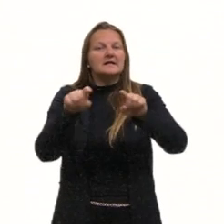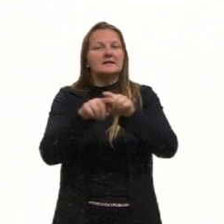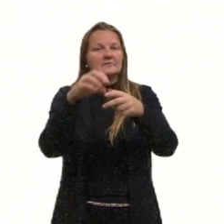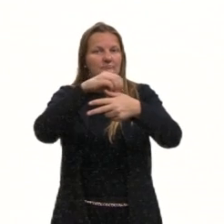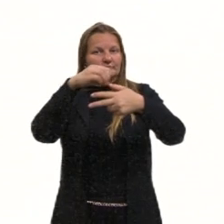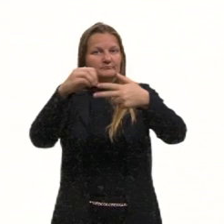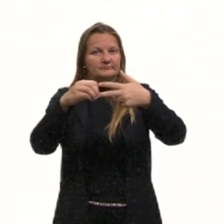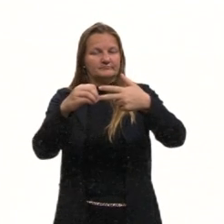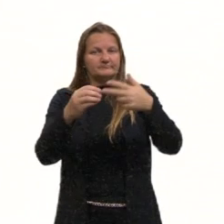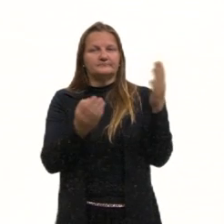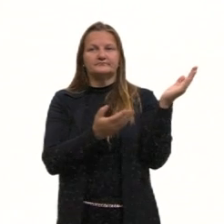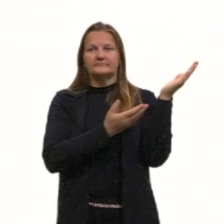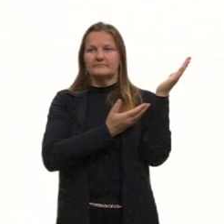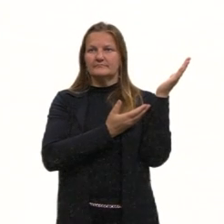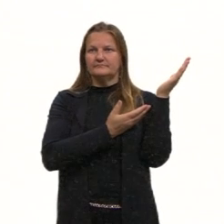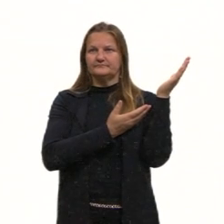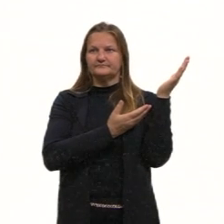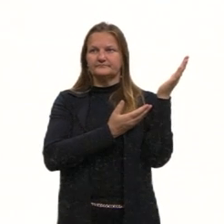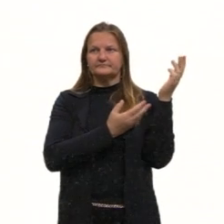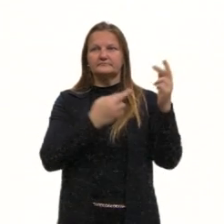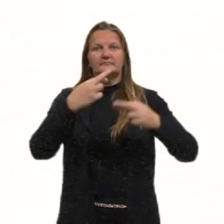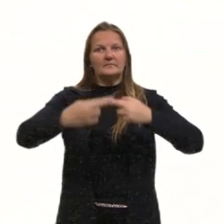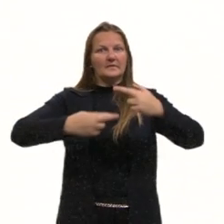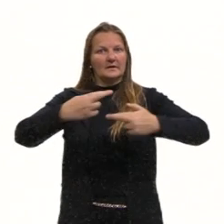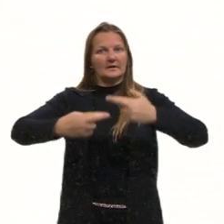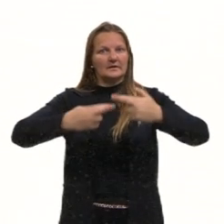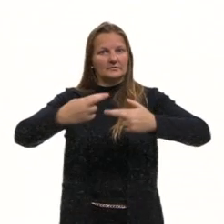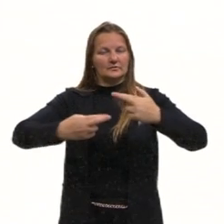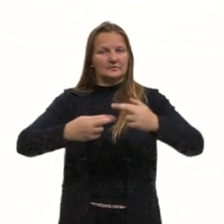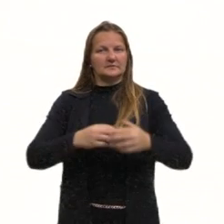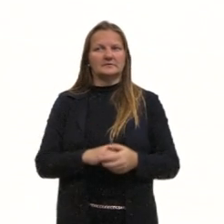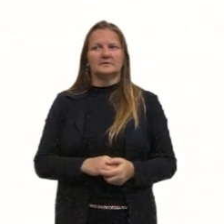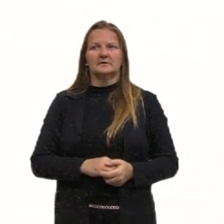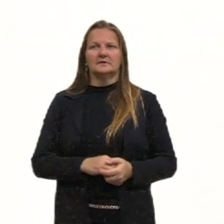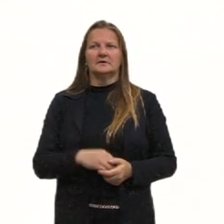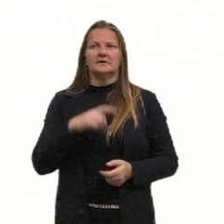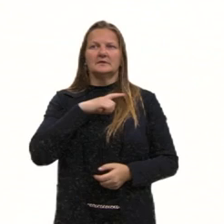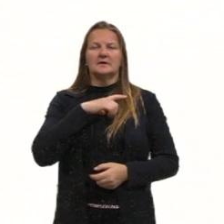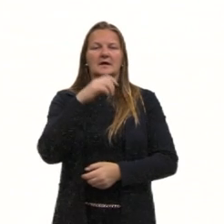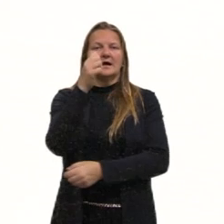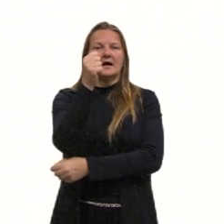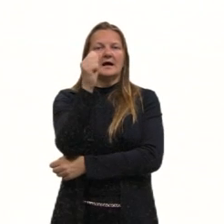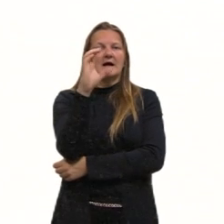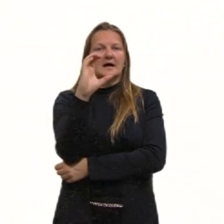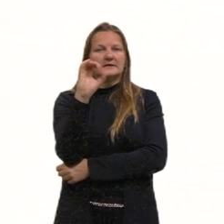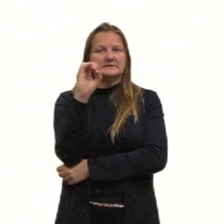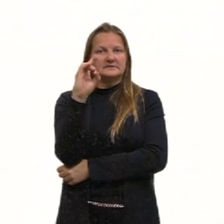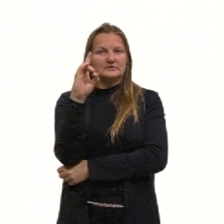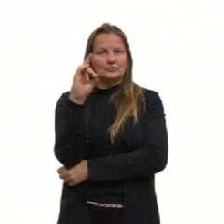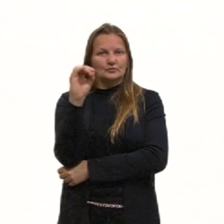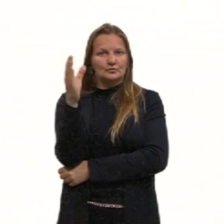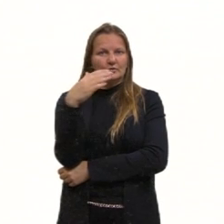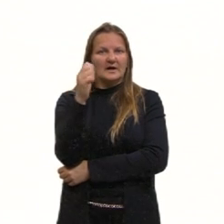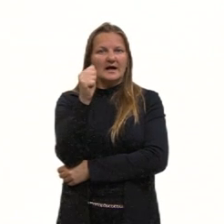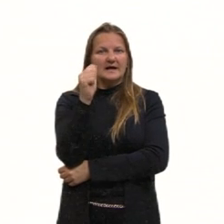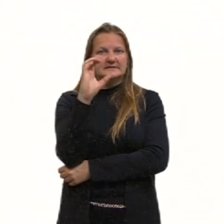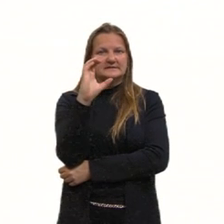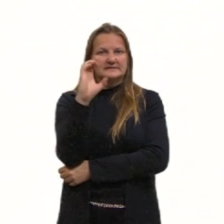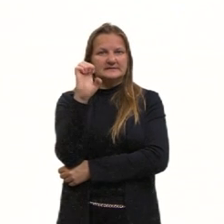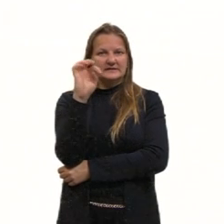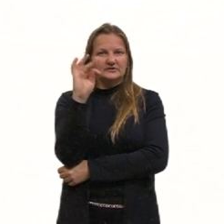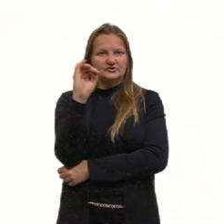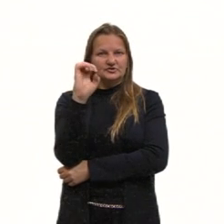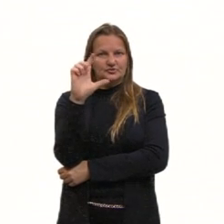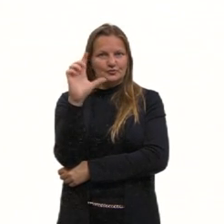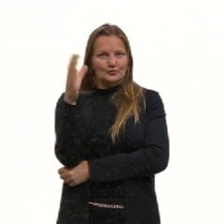outra questão de reações tá que aí até trouxe o ácido acetilsalicílico S né que é outro composto que